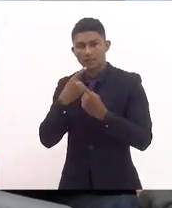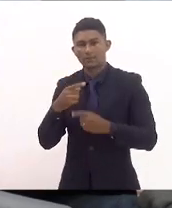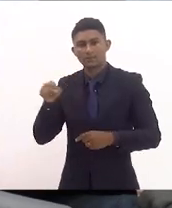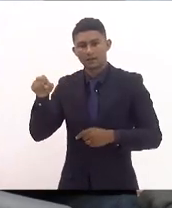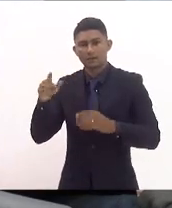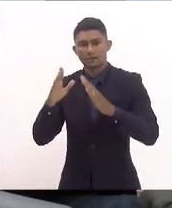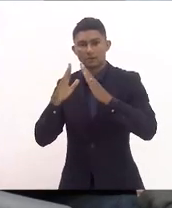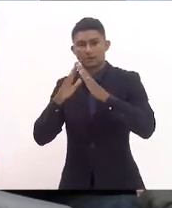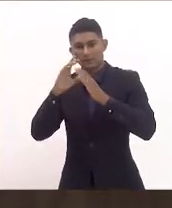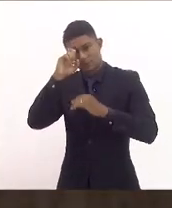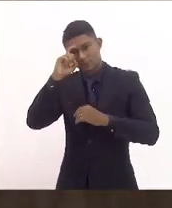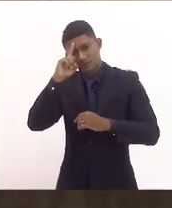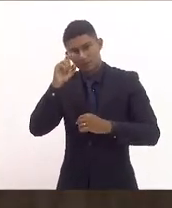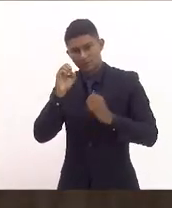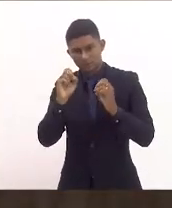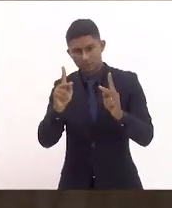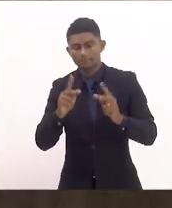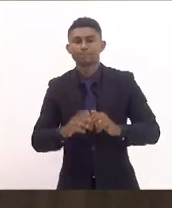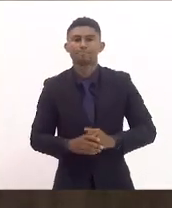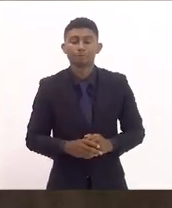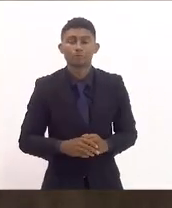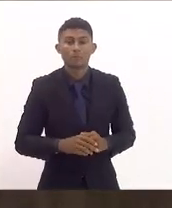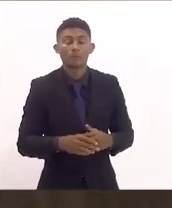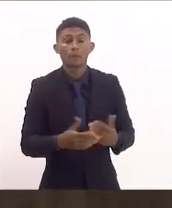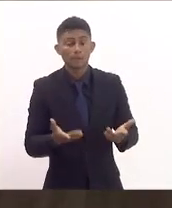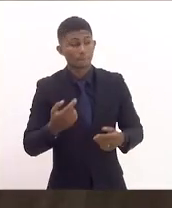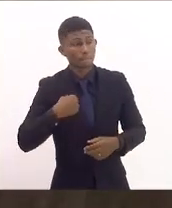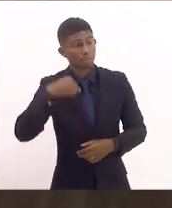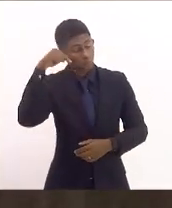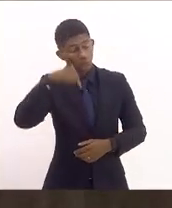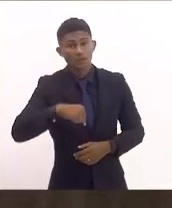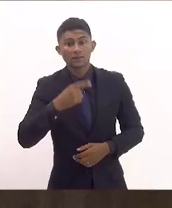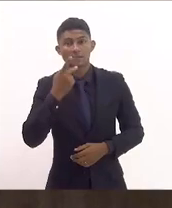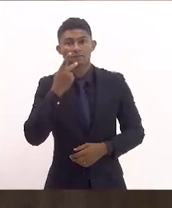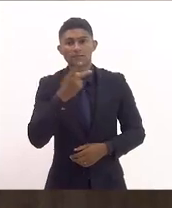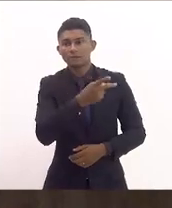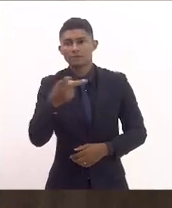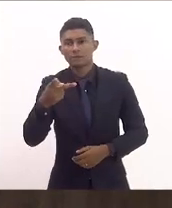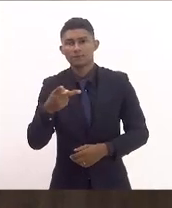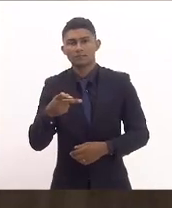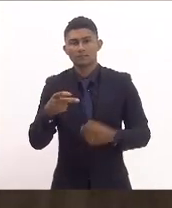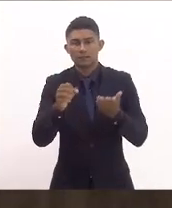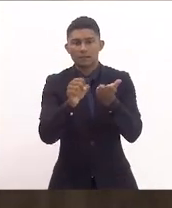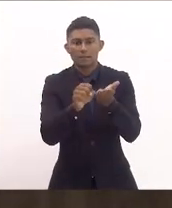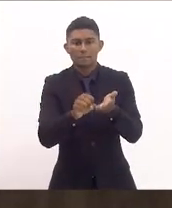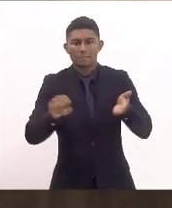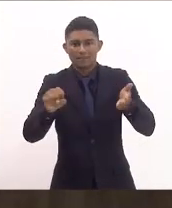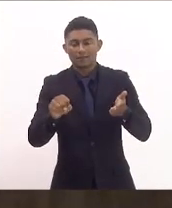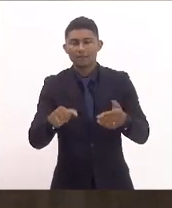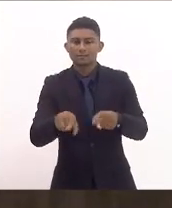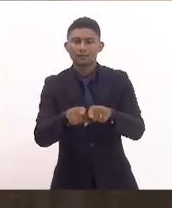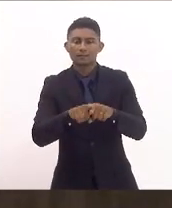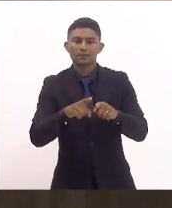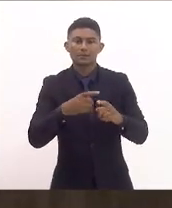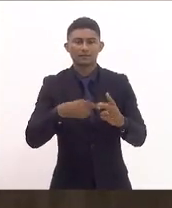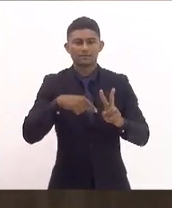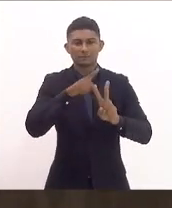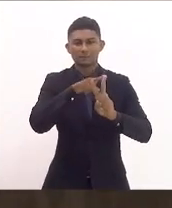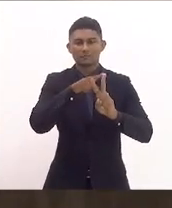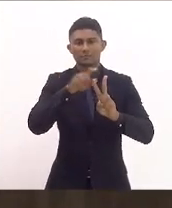Alexandre Presidente eu vou fazer curo que eu discurso do deputado Malafaia o deputado Anderson Moraes